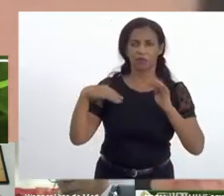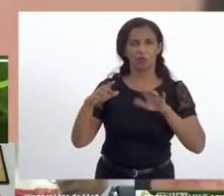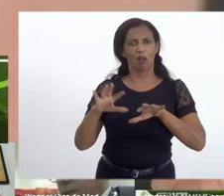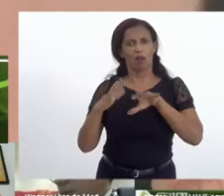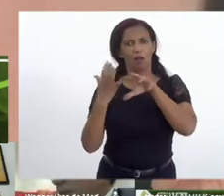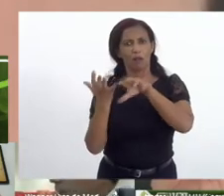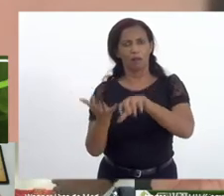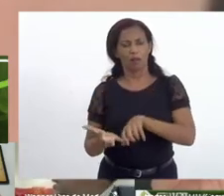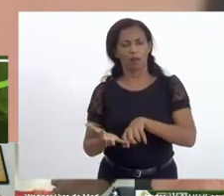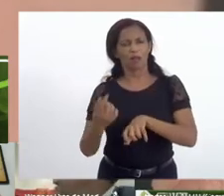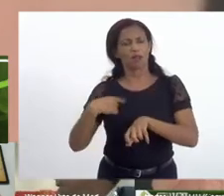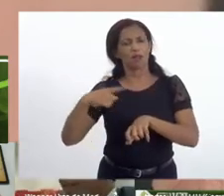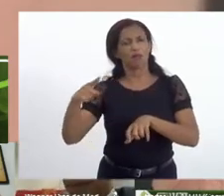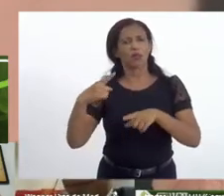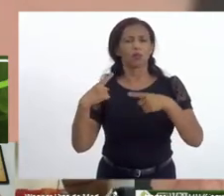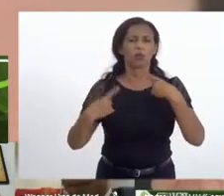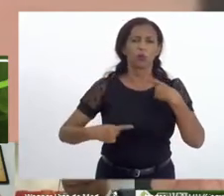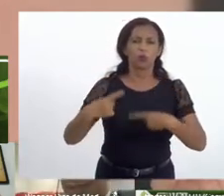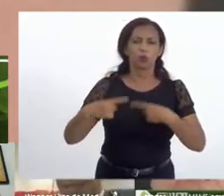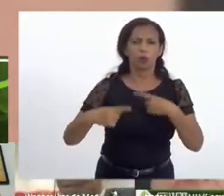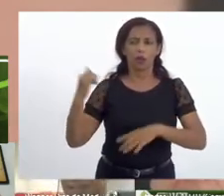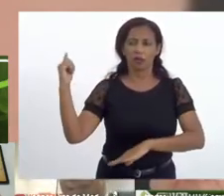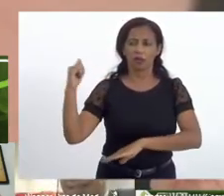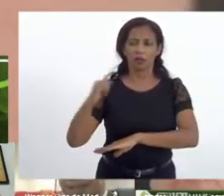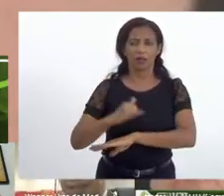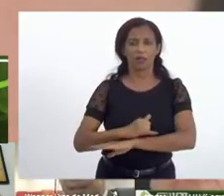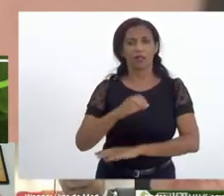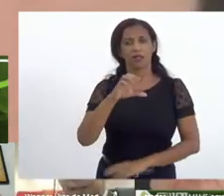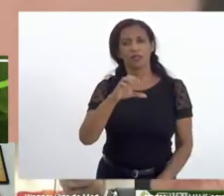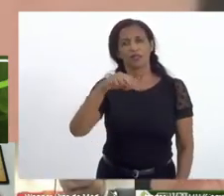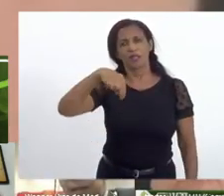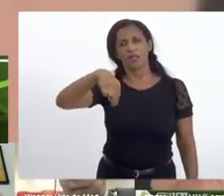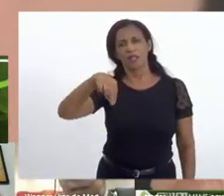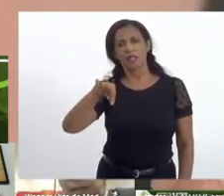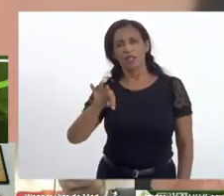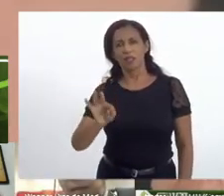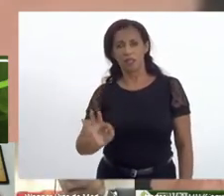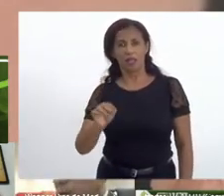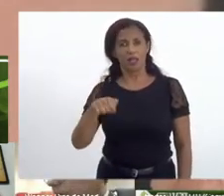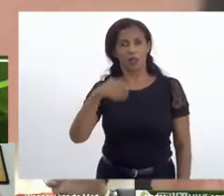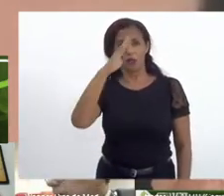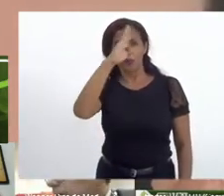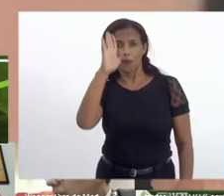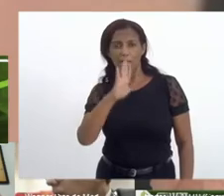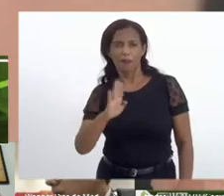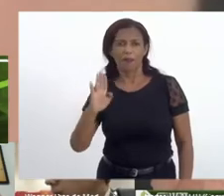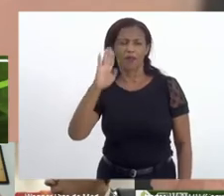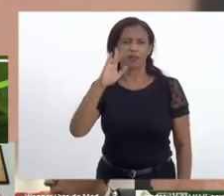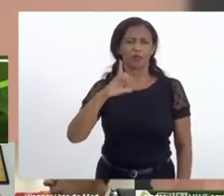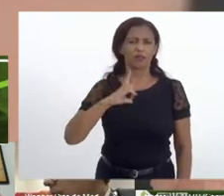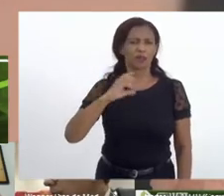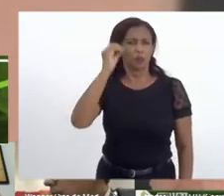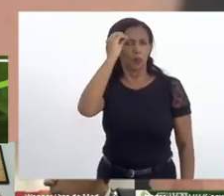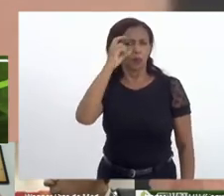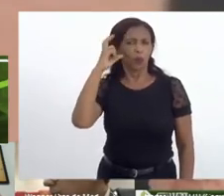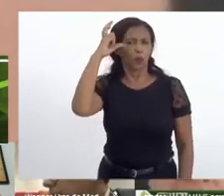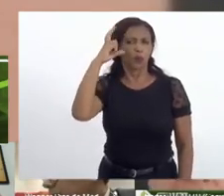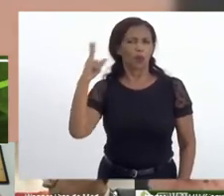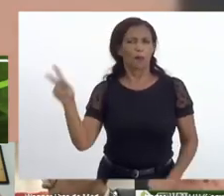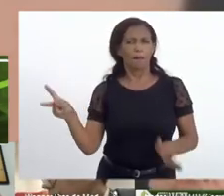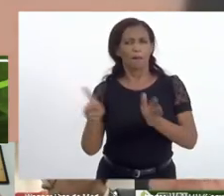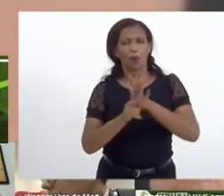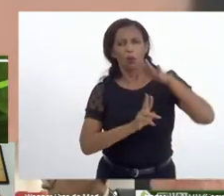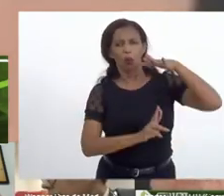essa discussão da aviação para a CNT. A CNT no Brasil teve sempre uma cultura muito rodoviária.